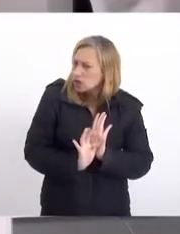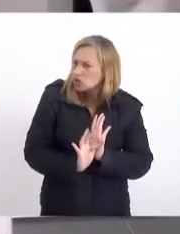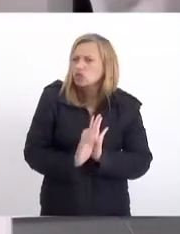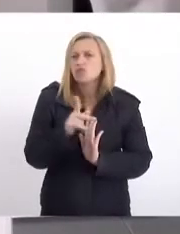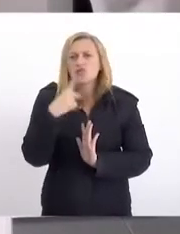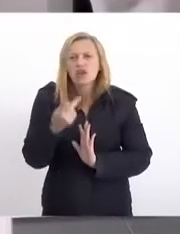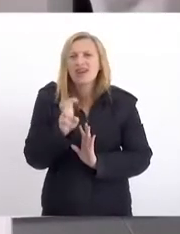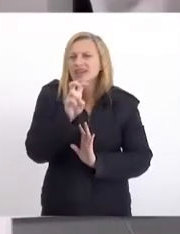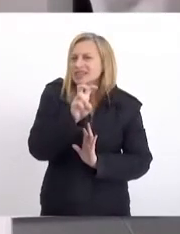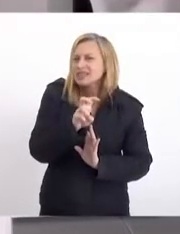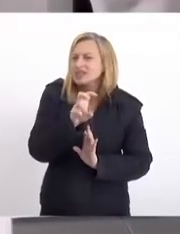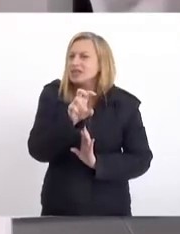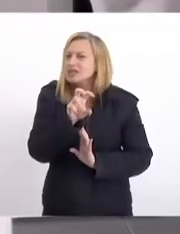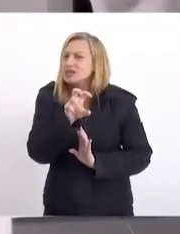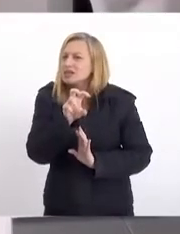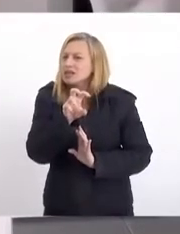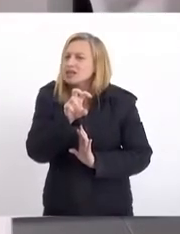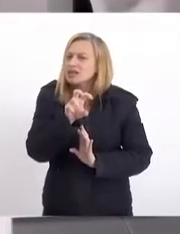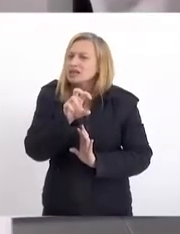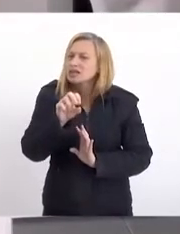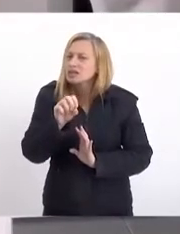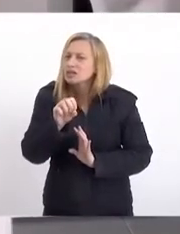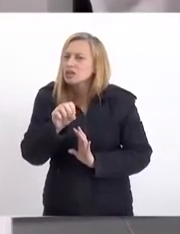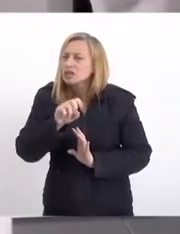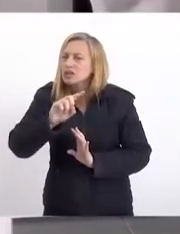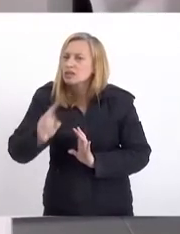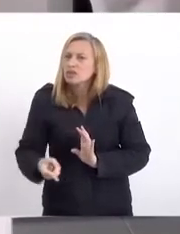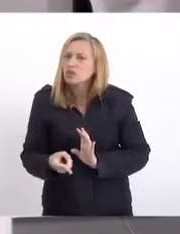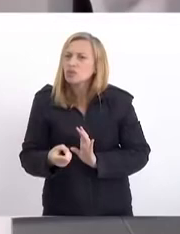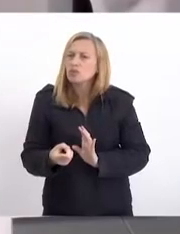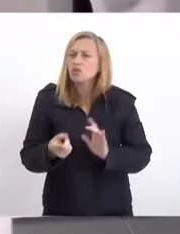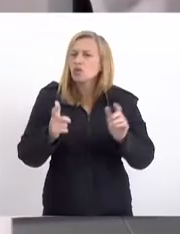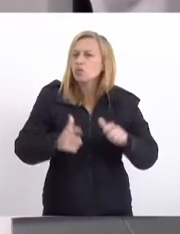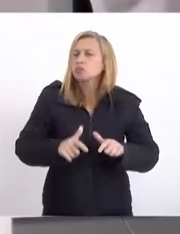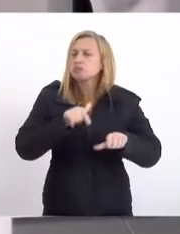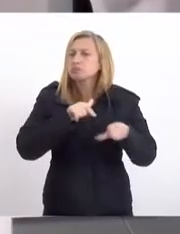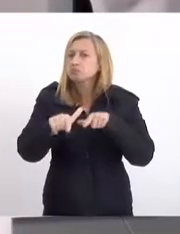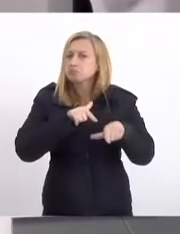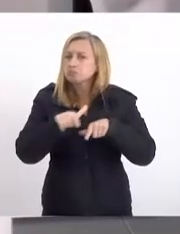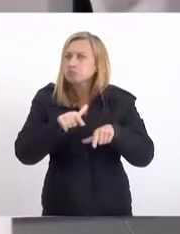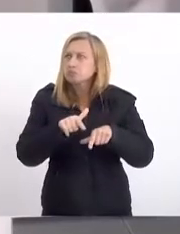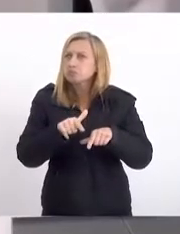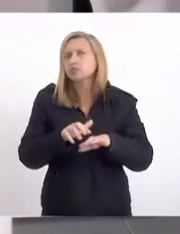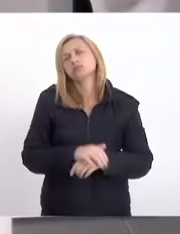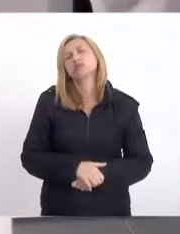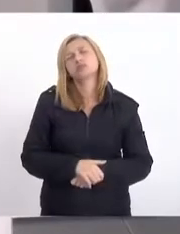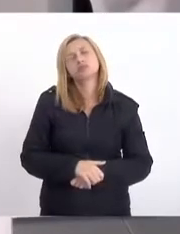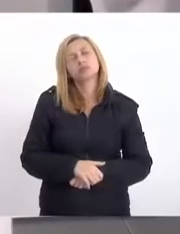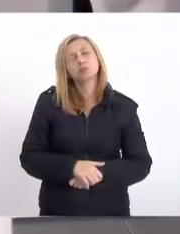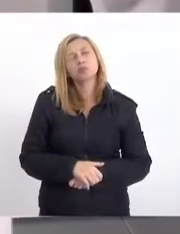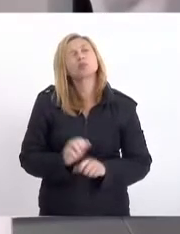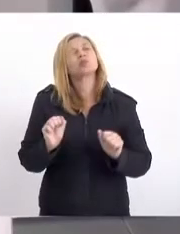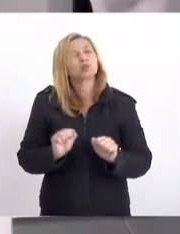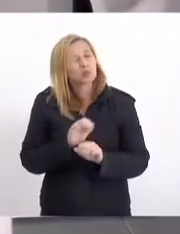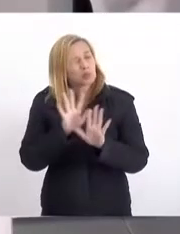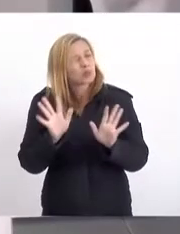em 550 mil postos de trabalho. É claro que é